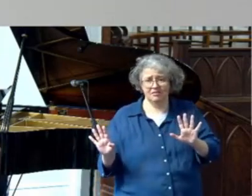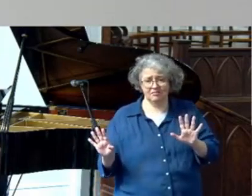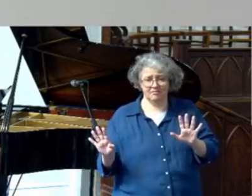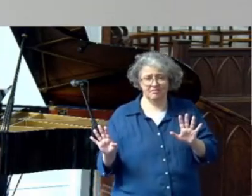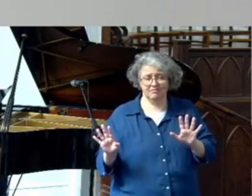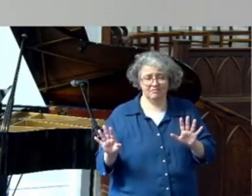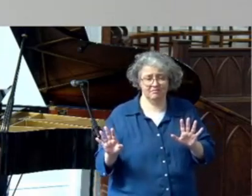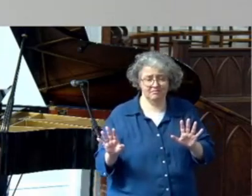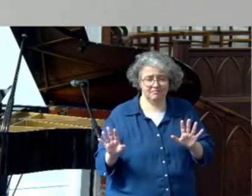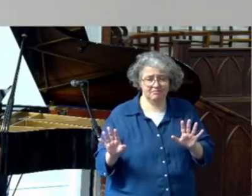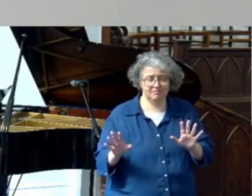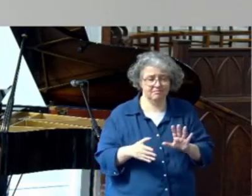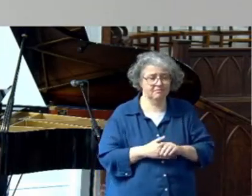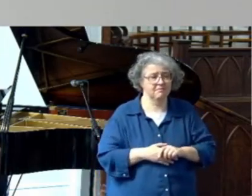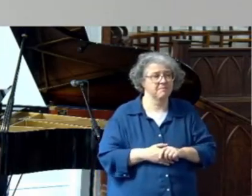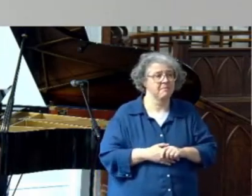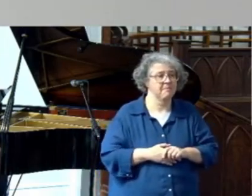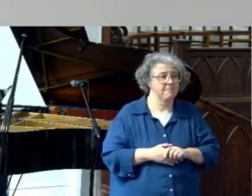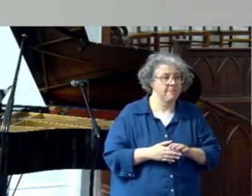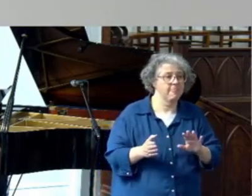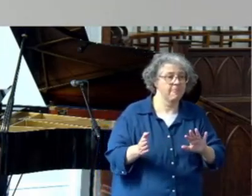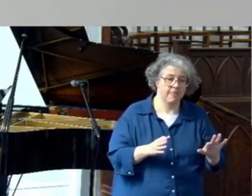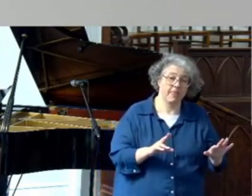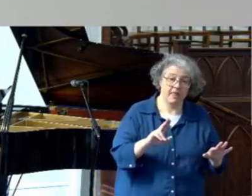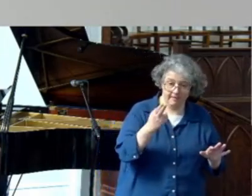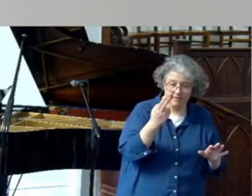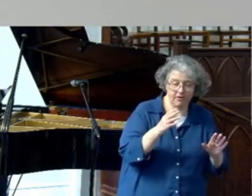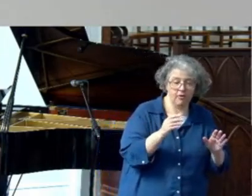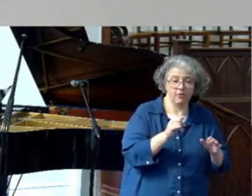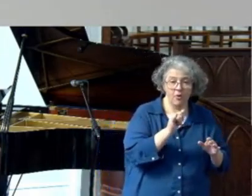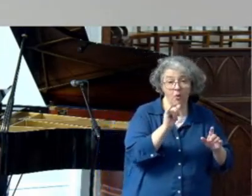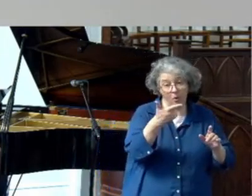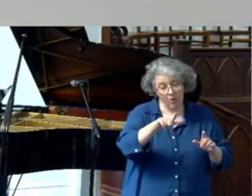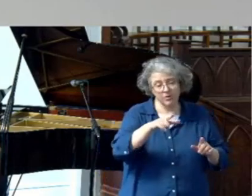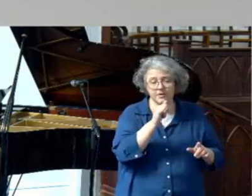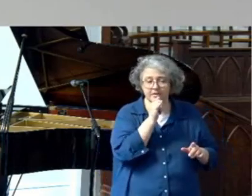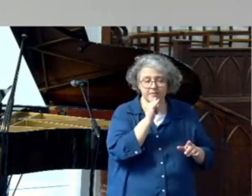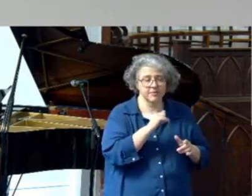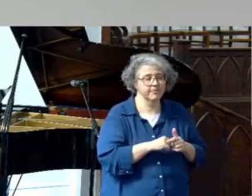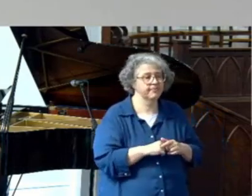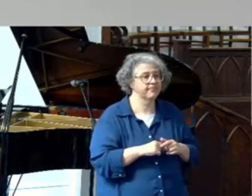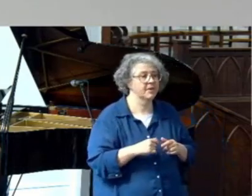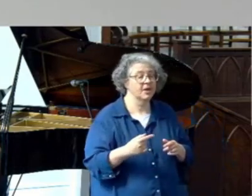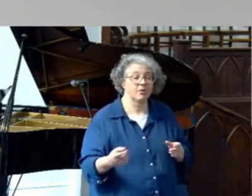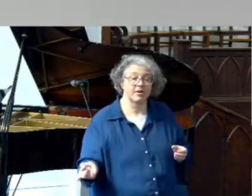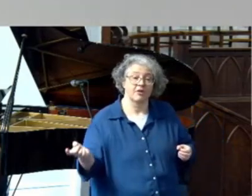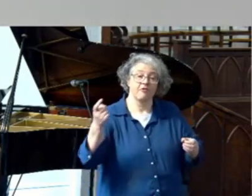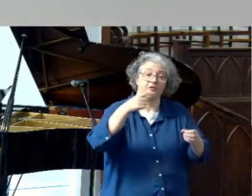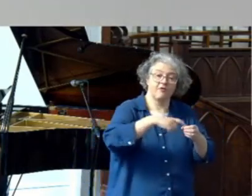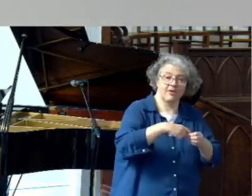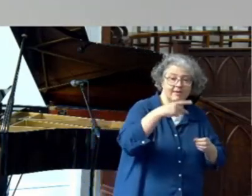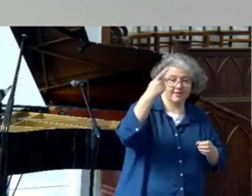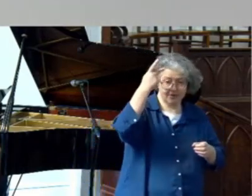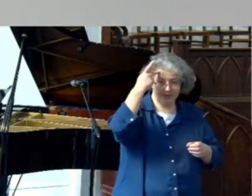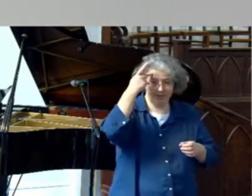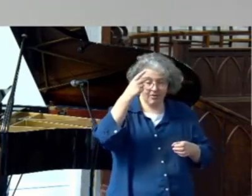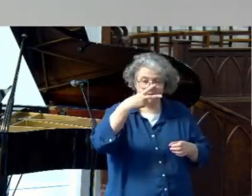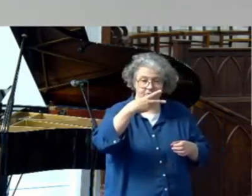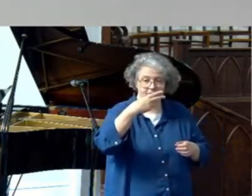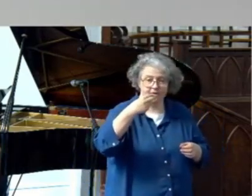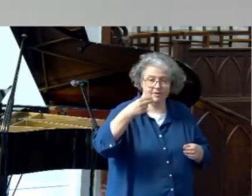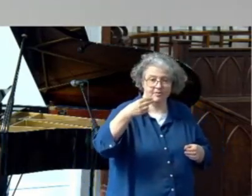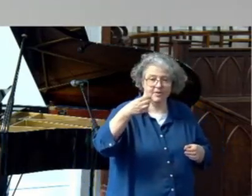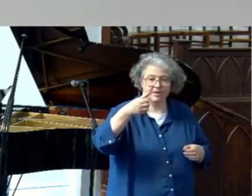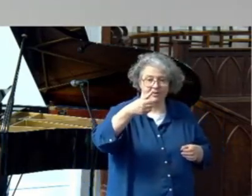ideia. Quando eu havia chegado em São Paulo, em 2013, para pastorear a igreja presbiteriana de Santo Amaro, 3